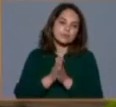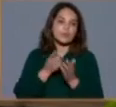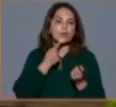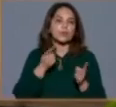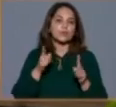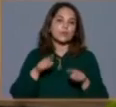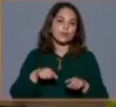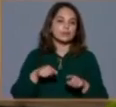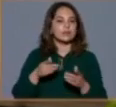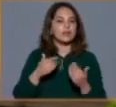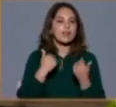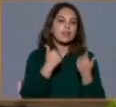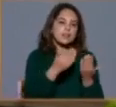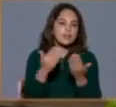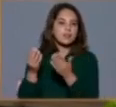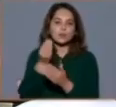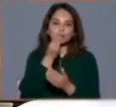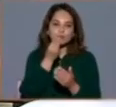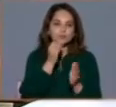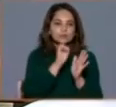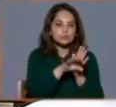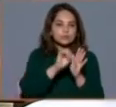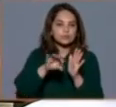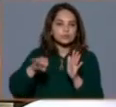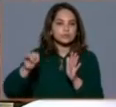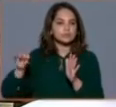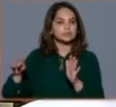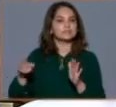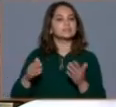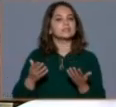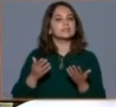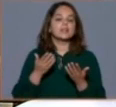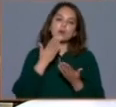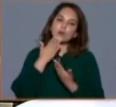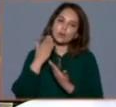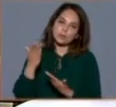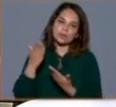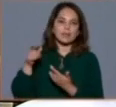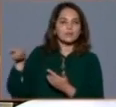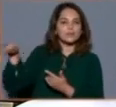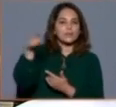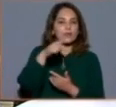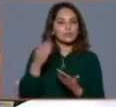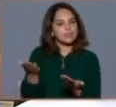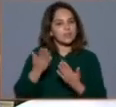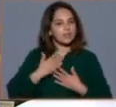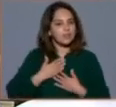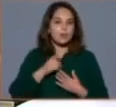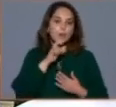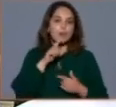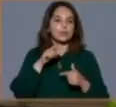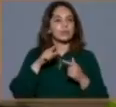que reforcemos todos a nossa despensa, e desde já ficamos gratos pelos vossos donativos, que podem ser entregues